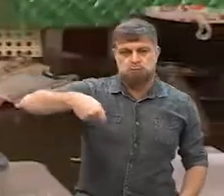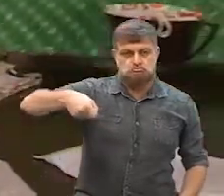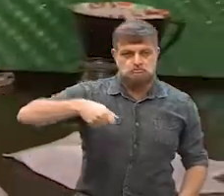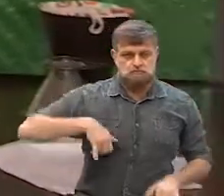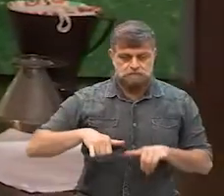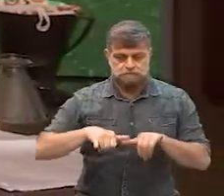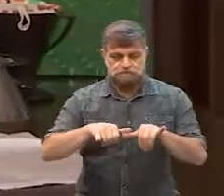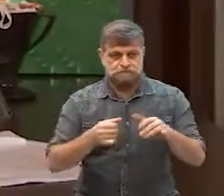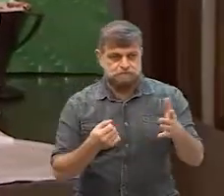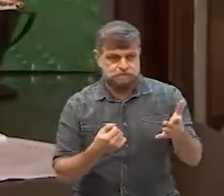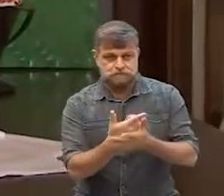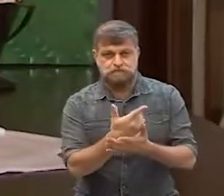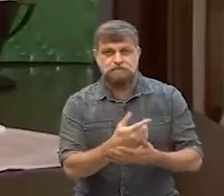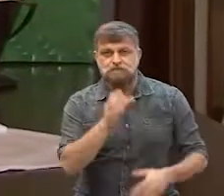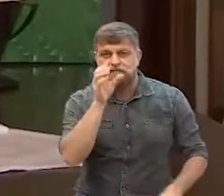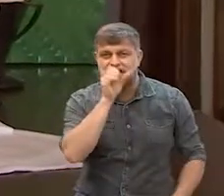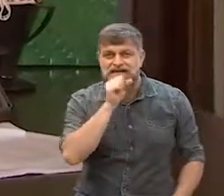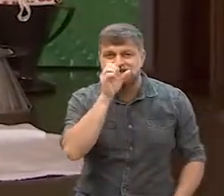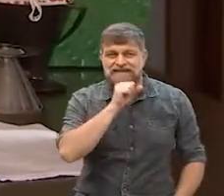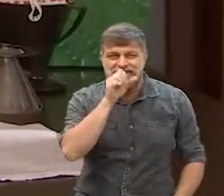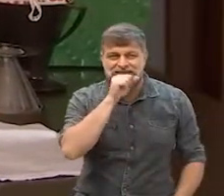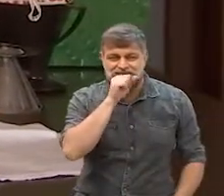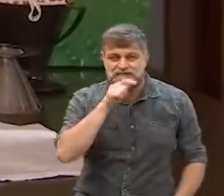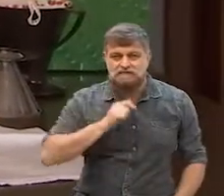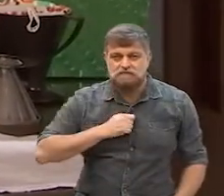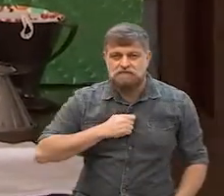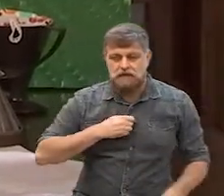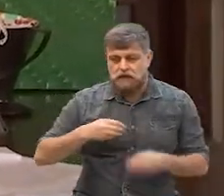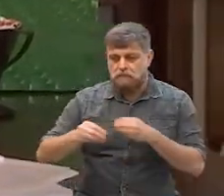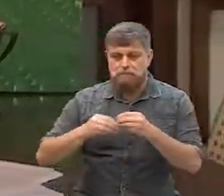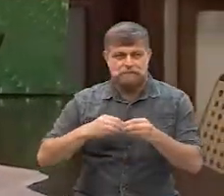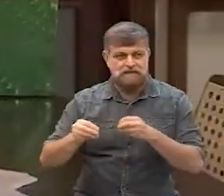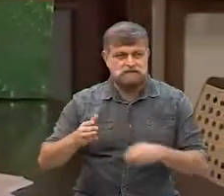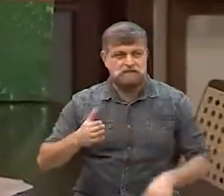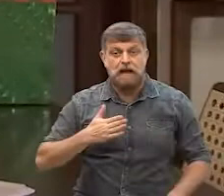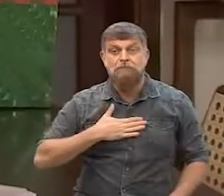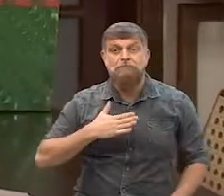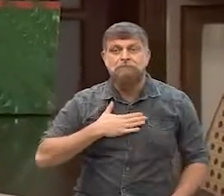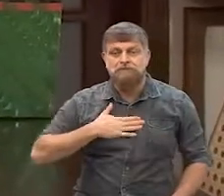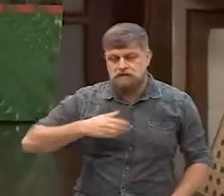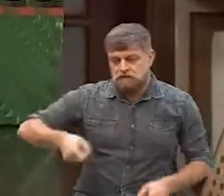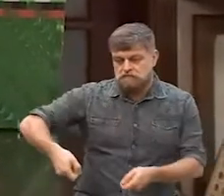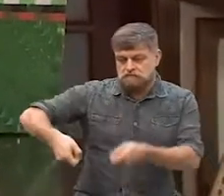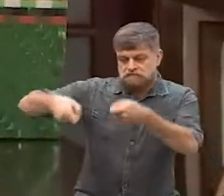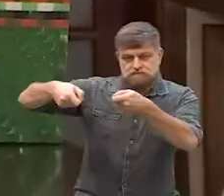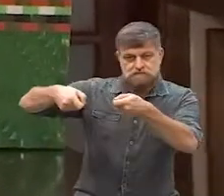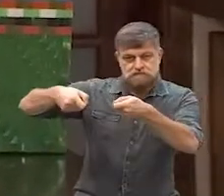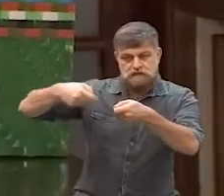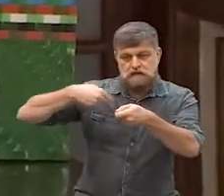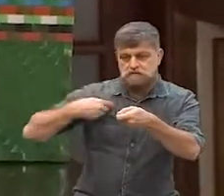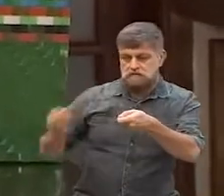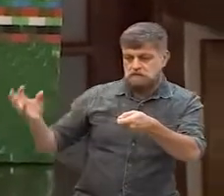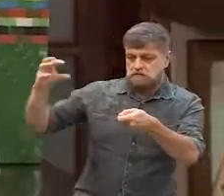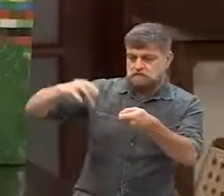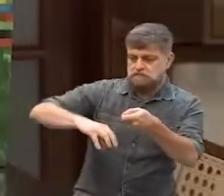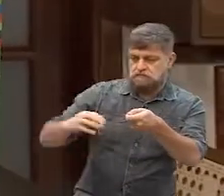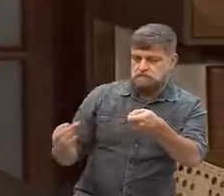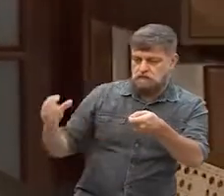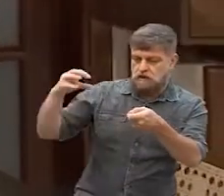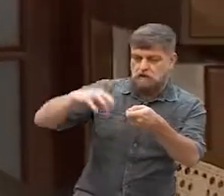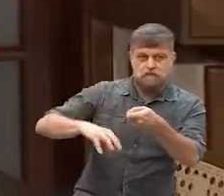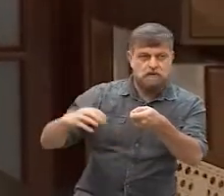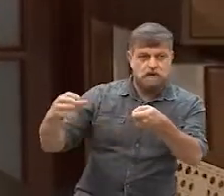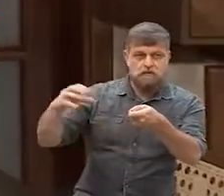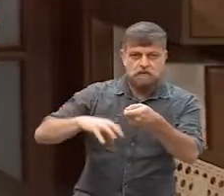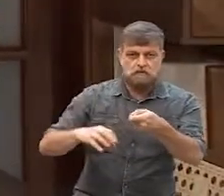vou comprar laranja. Ao invés de eu colocar no saquinho, eu coloco na minha bag, na minha eco bag e ponho dentro da